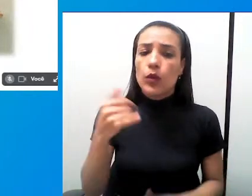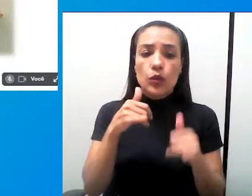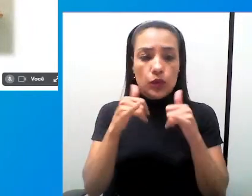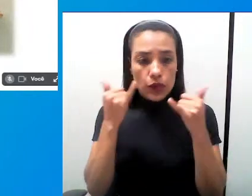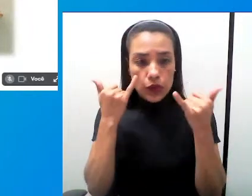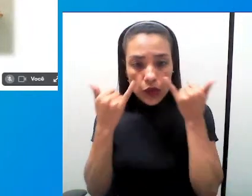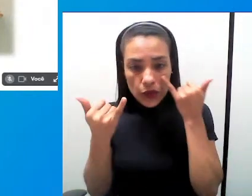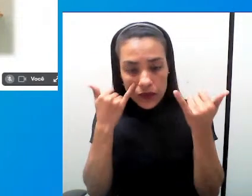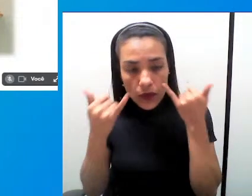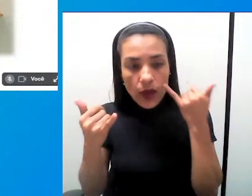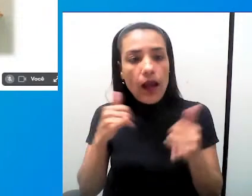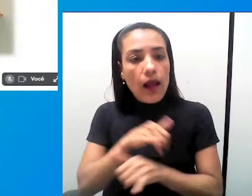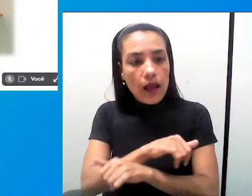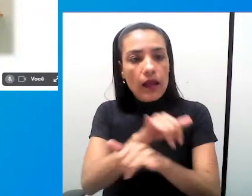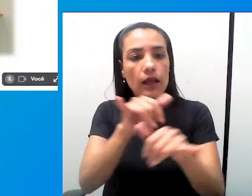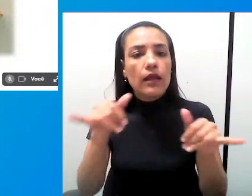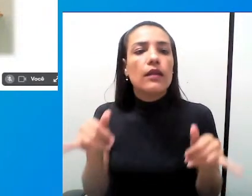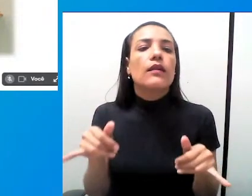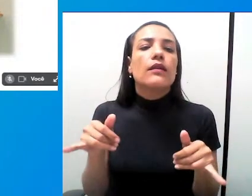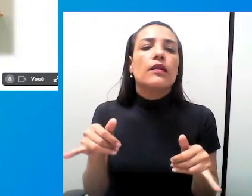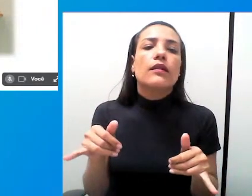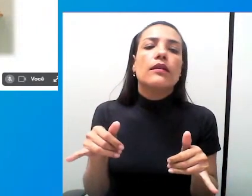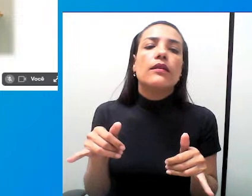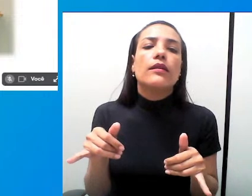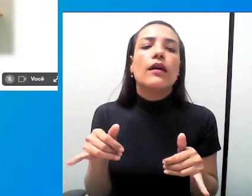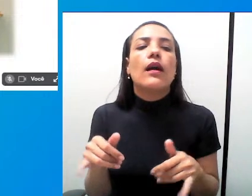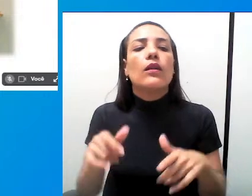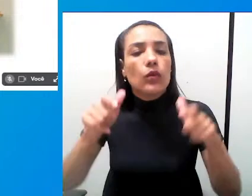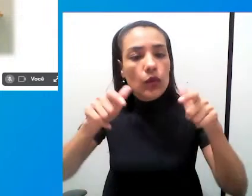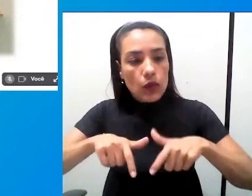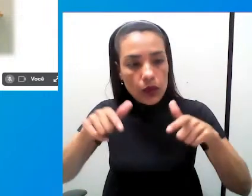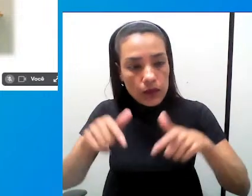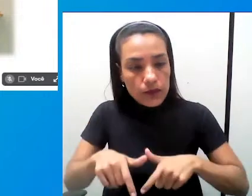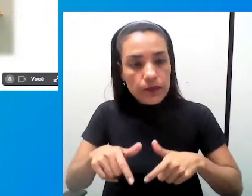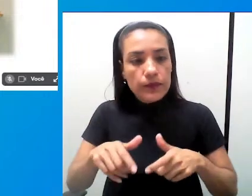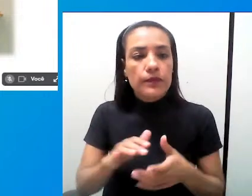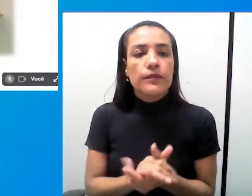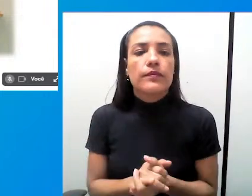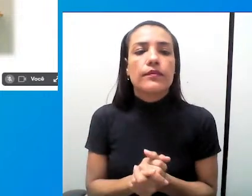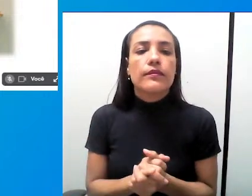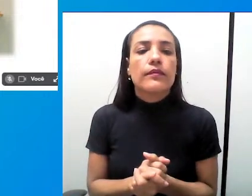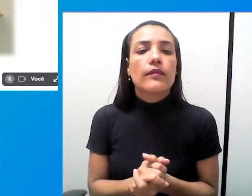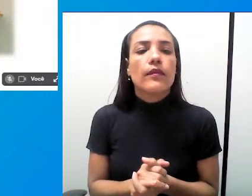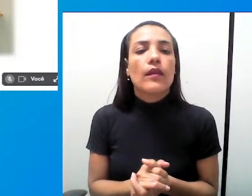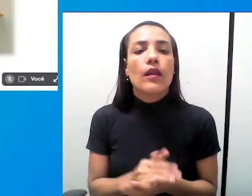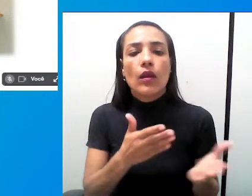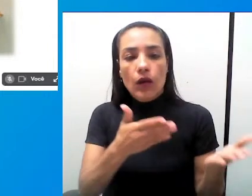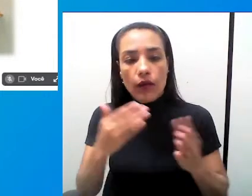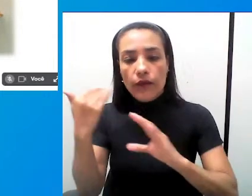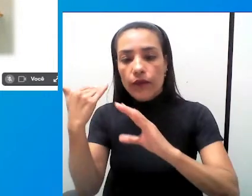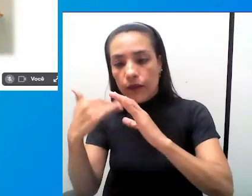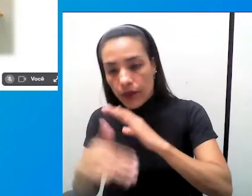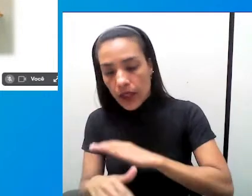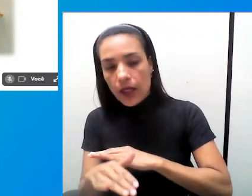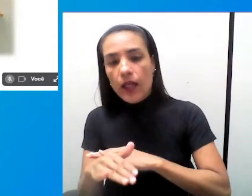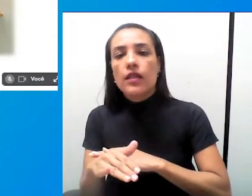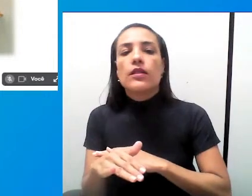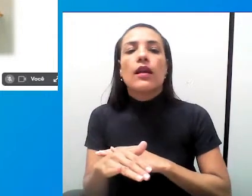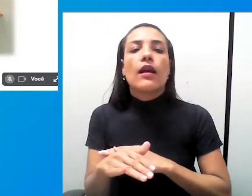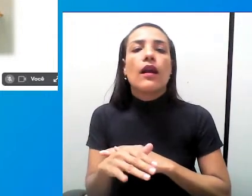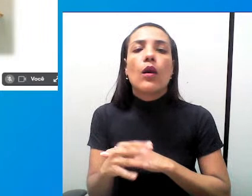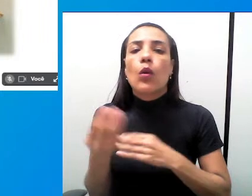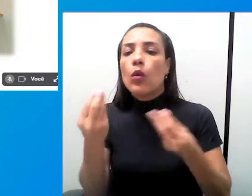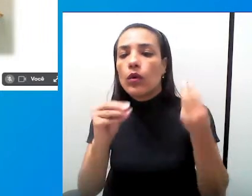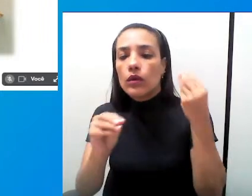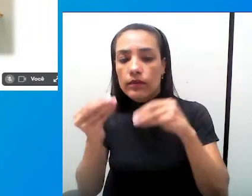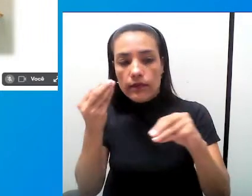caso, a exposição da história de vida e construção de saberes tradicionais do Marajó, que foi nosso evento, através de convite enviado por e-mail, cartaz, publicado em